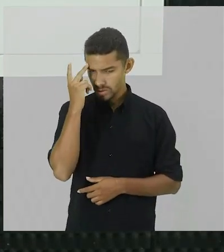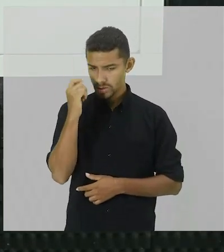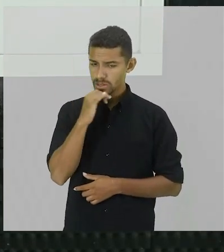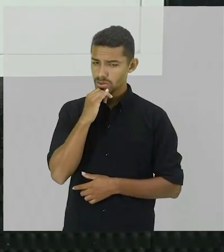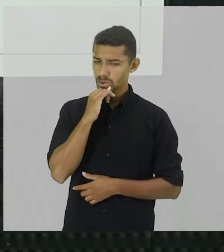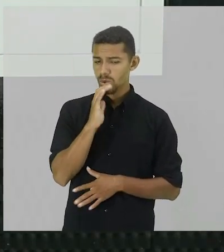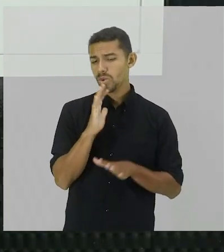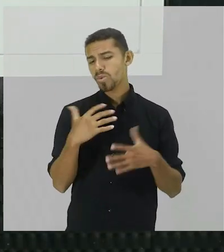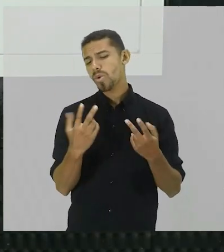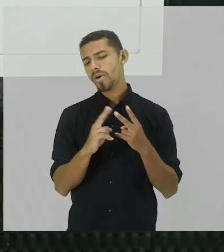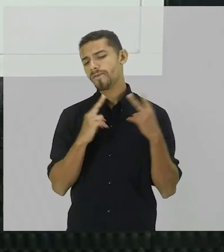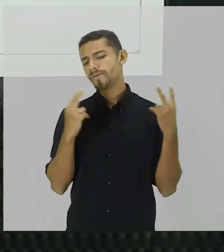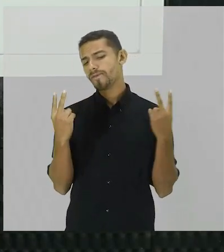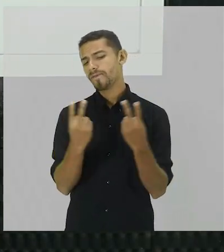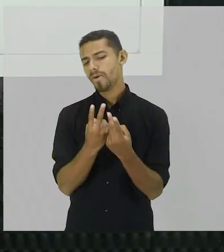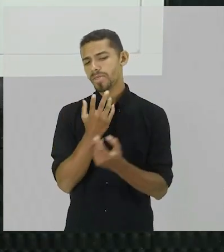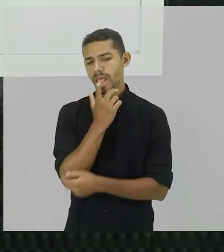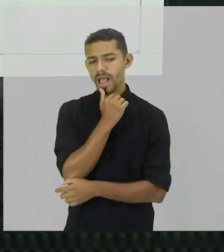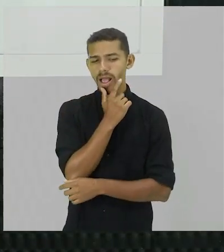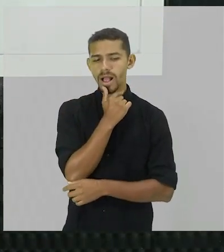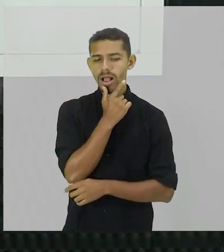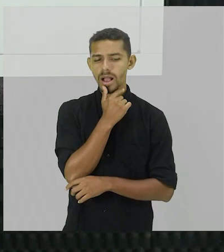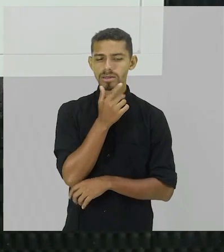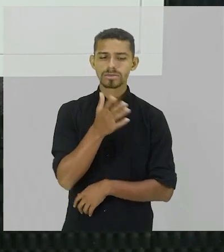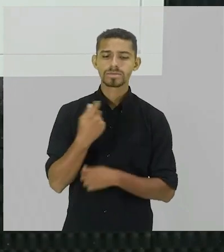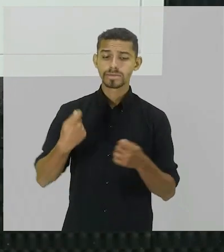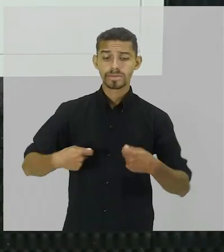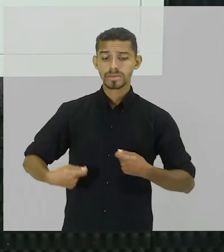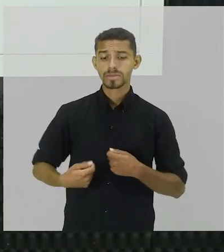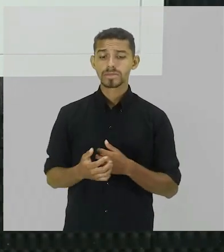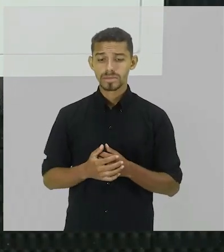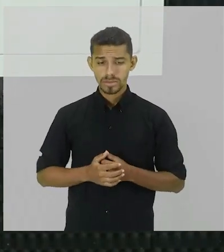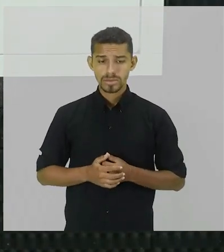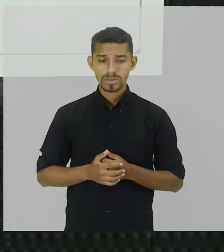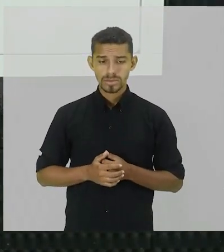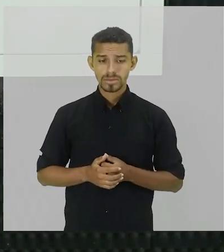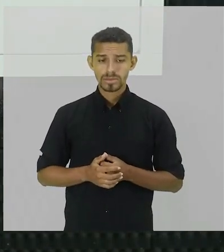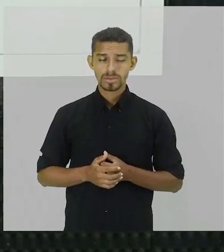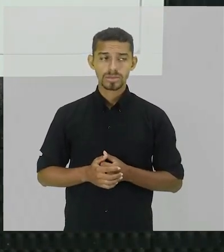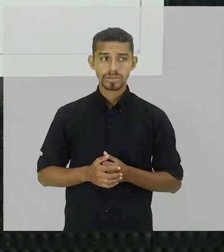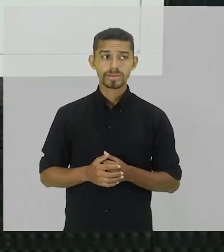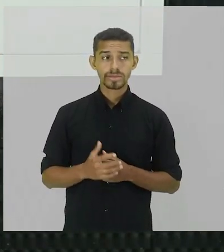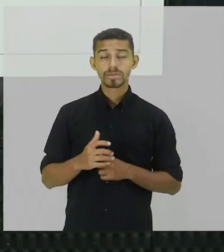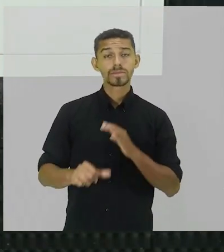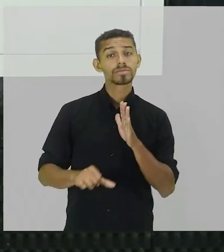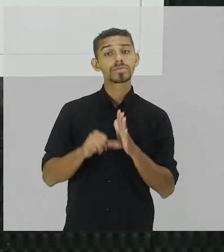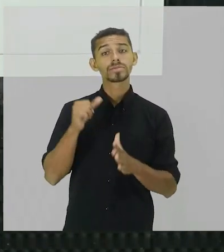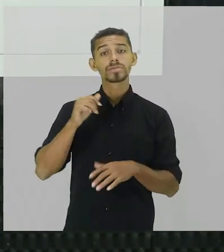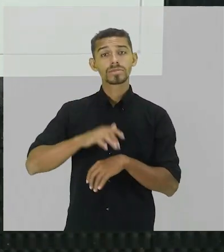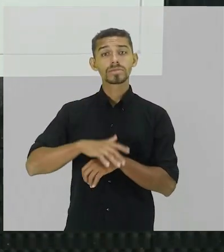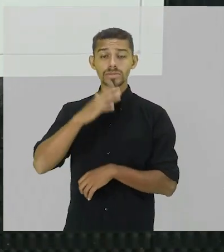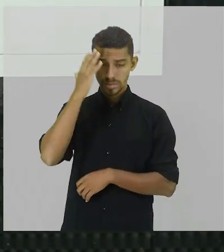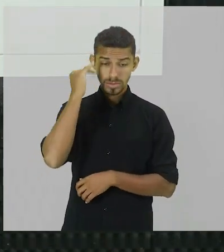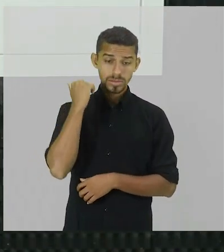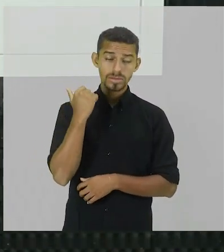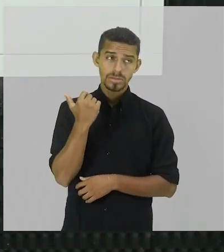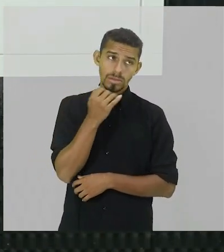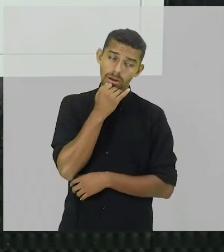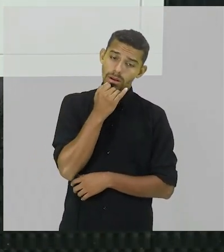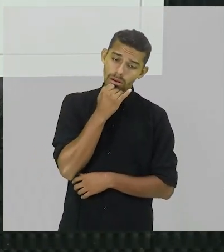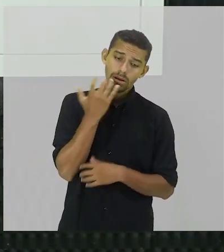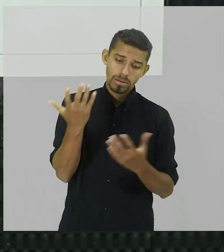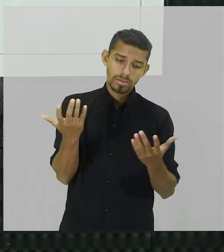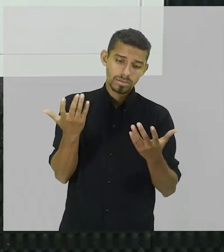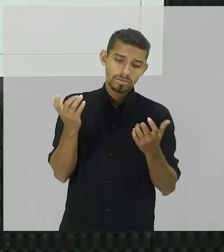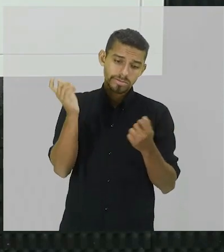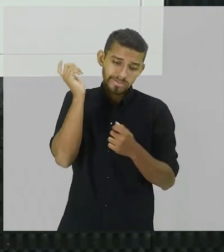é o volume de água que essa população consome? Então tem que saber primeiro, para poder dimensionar